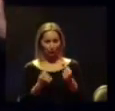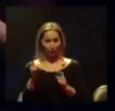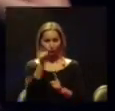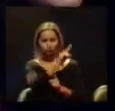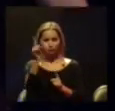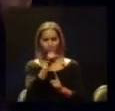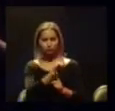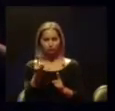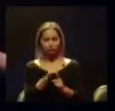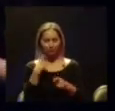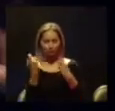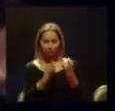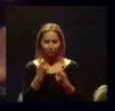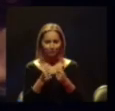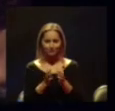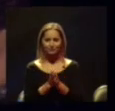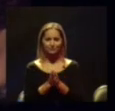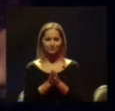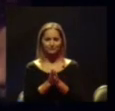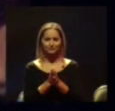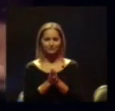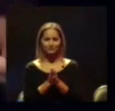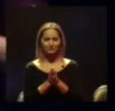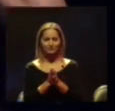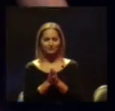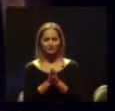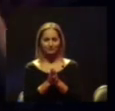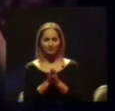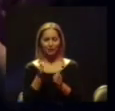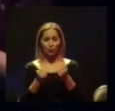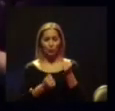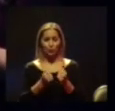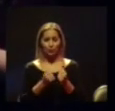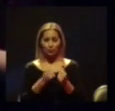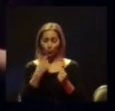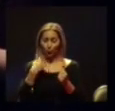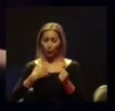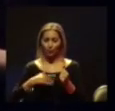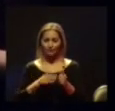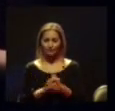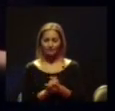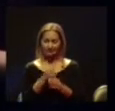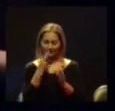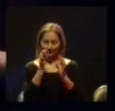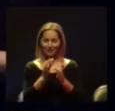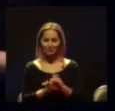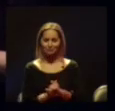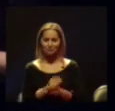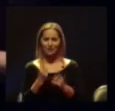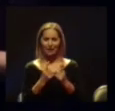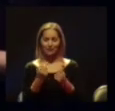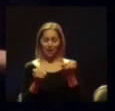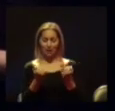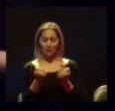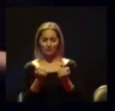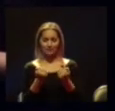outro, pesquisa tudo. Faz corridas de fundo por causa disso, é isso? Precisamente. Às vezes conduzido,